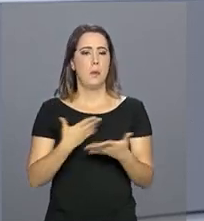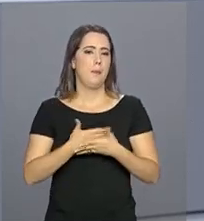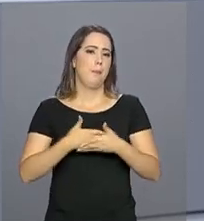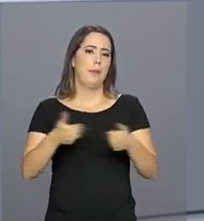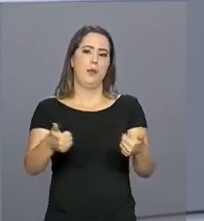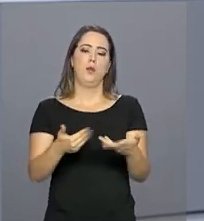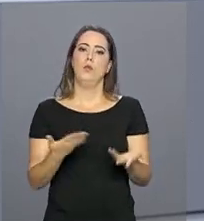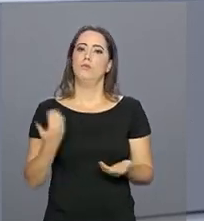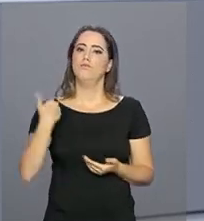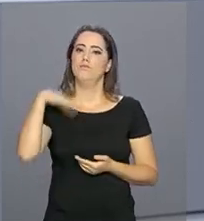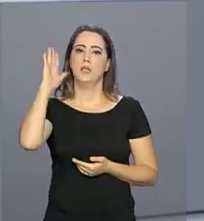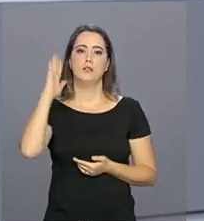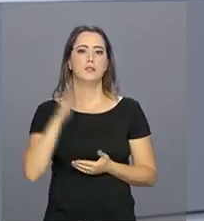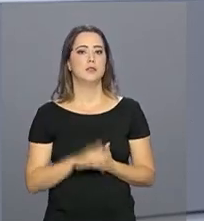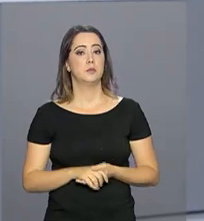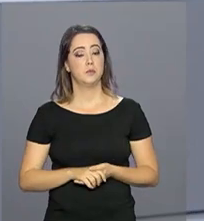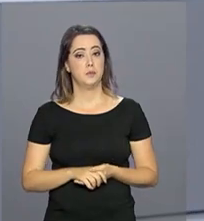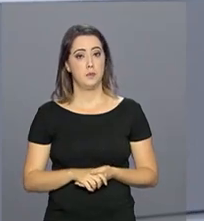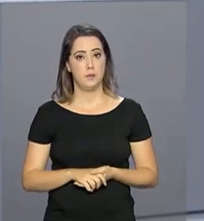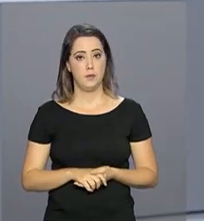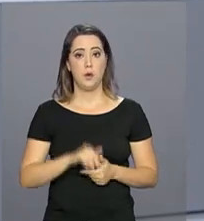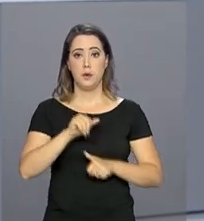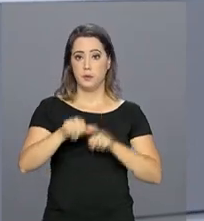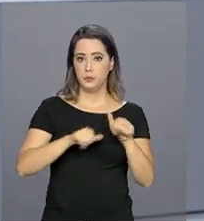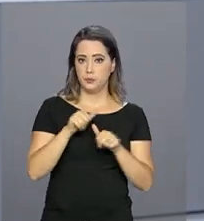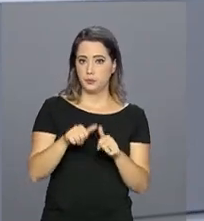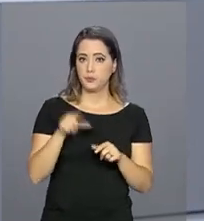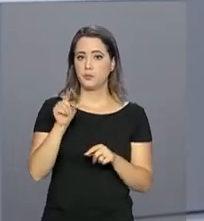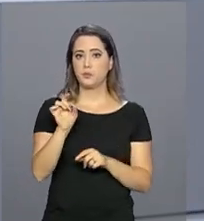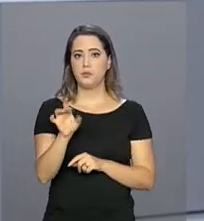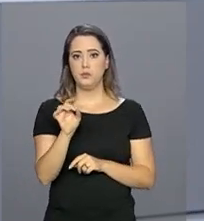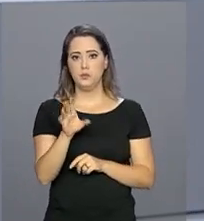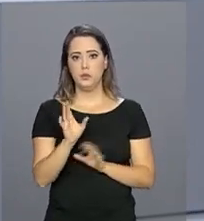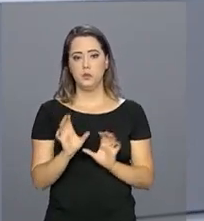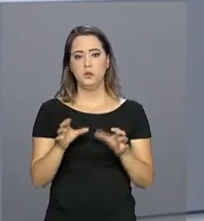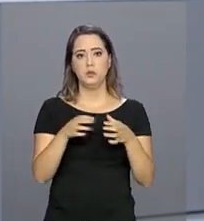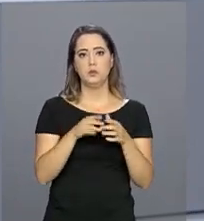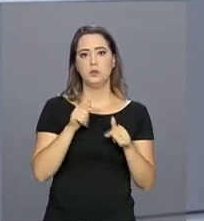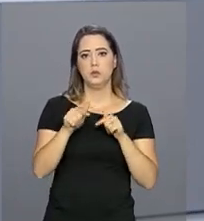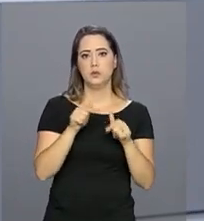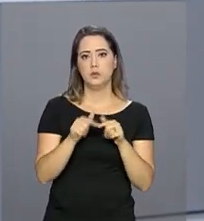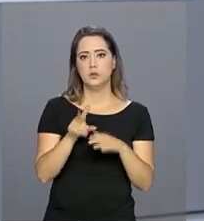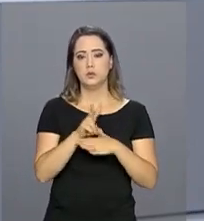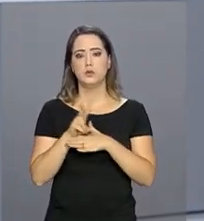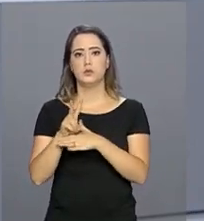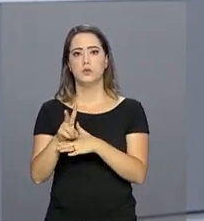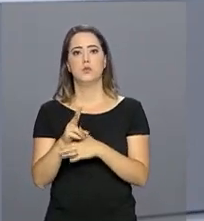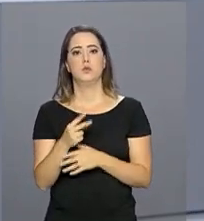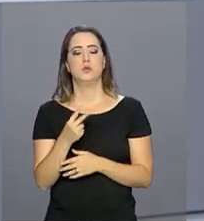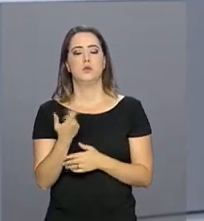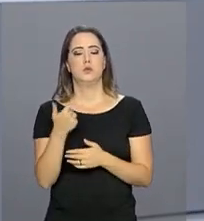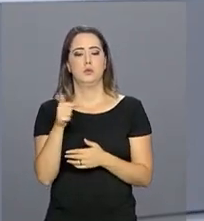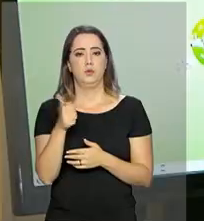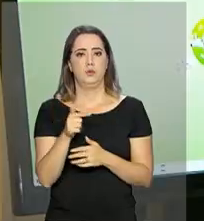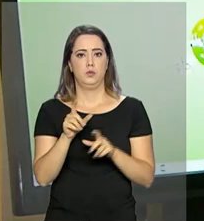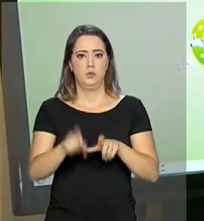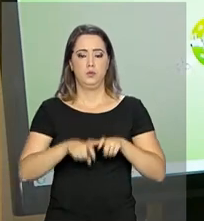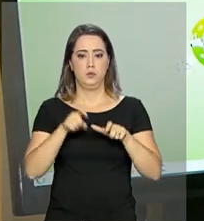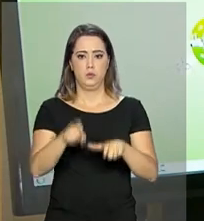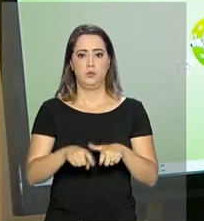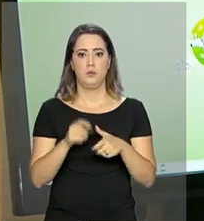deverão ser ainda mais atrativas as mudanças valem apenas para operações de crédito não rural